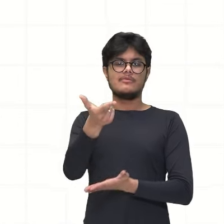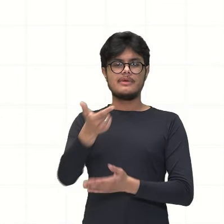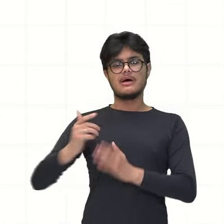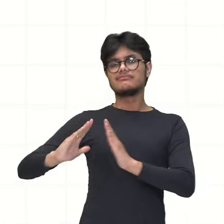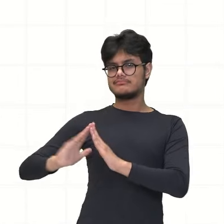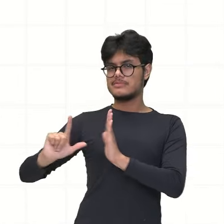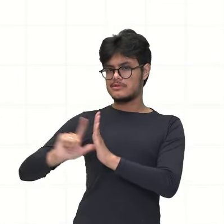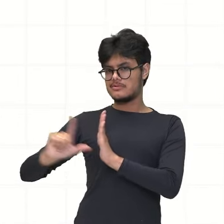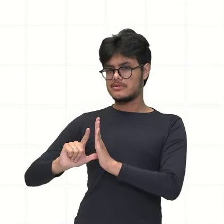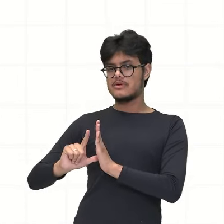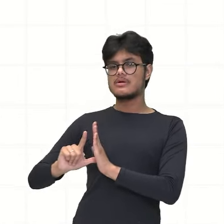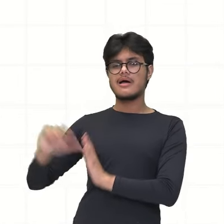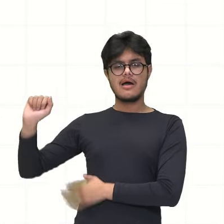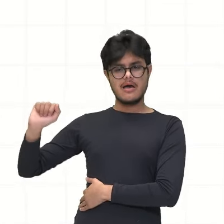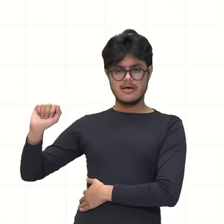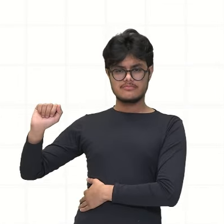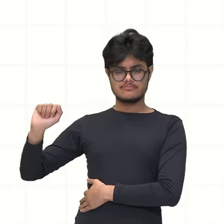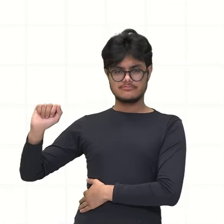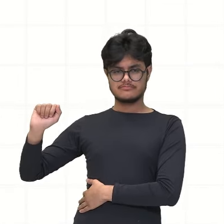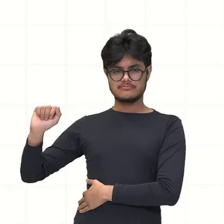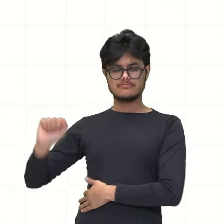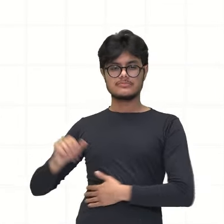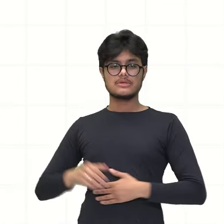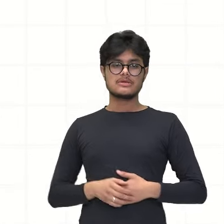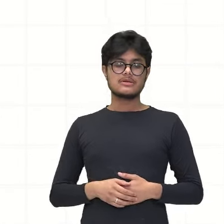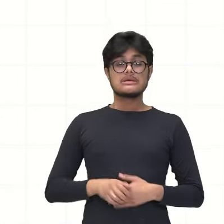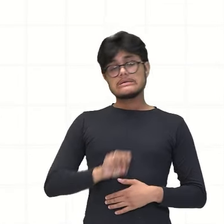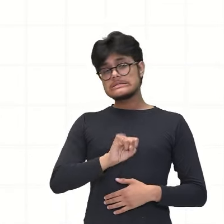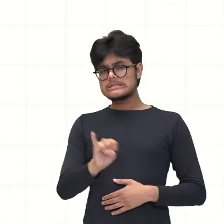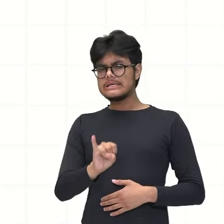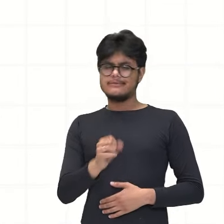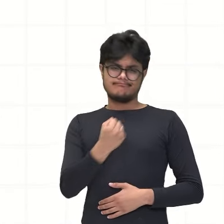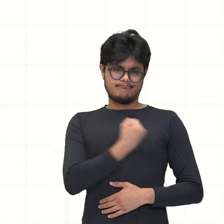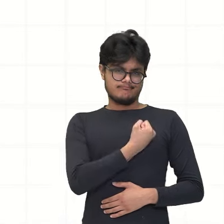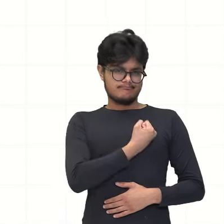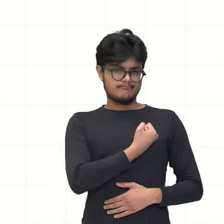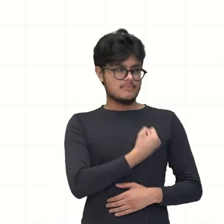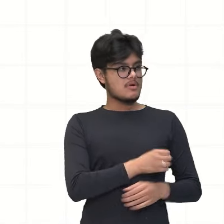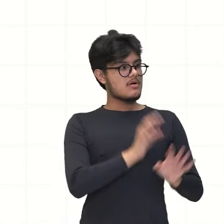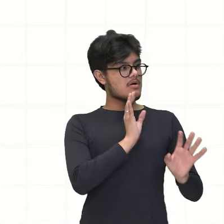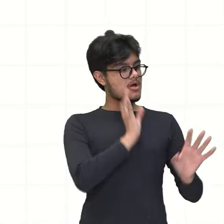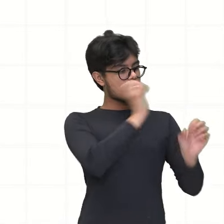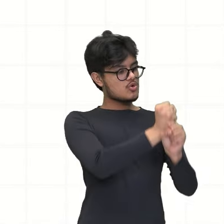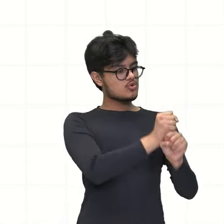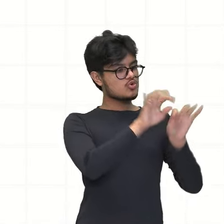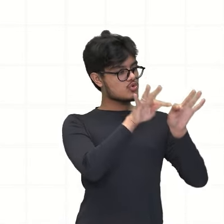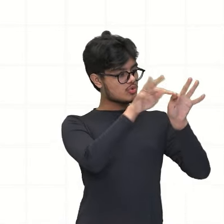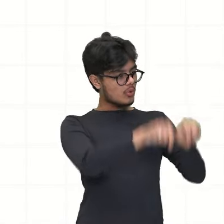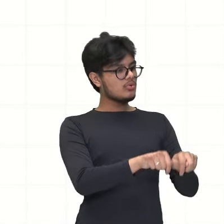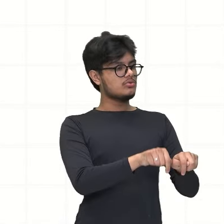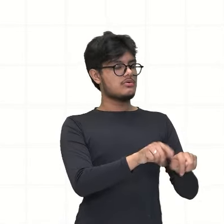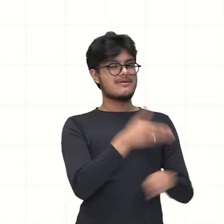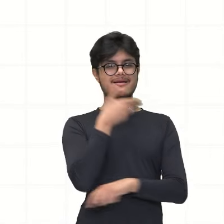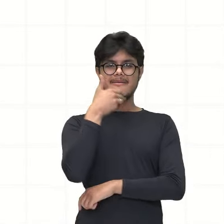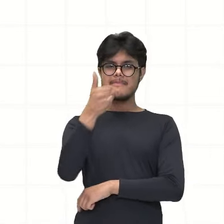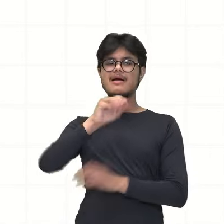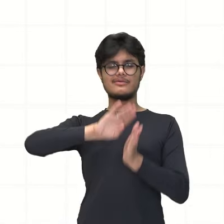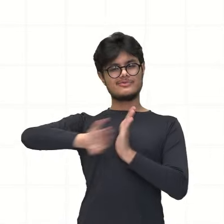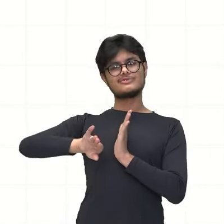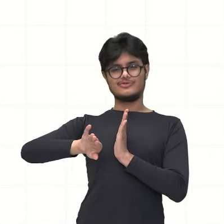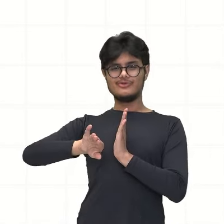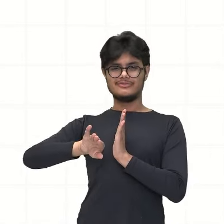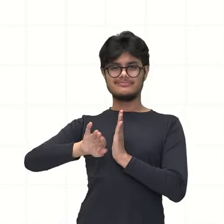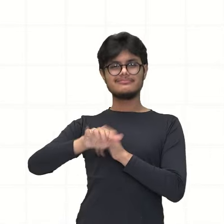A. Por quê? Porque apesar do valor original, às vezes é mais interessante após